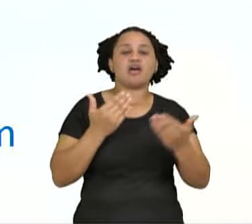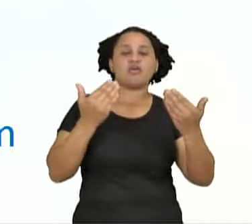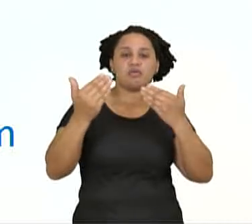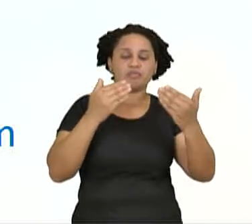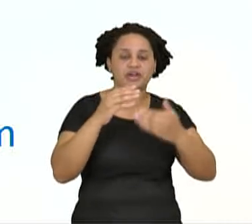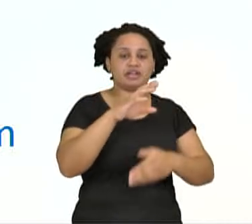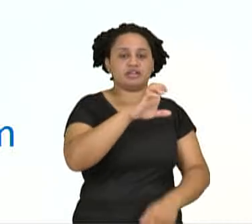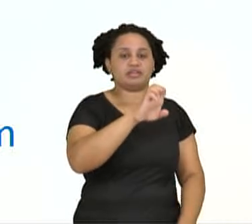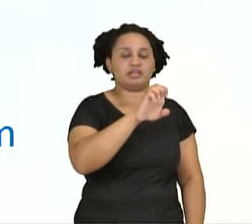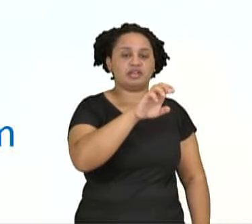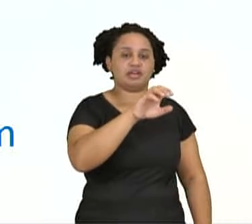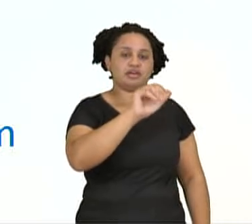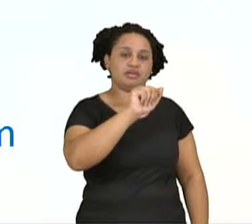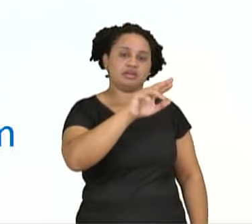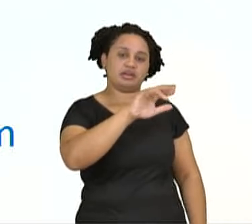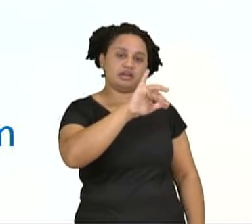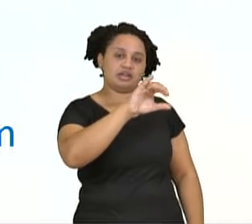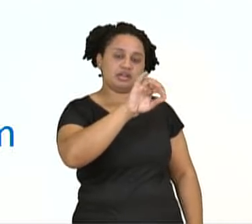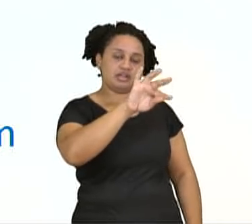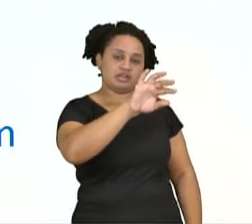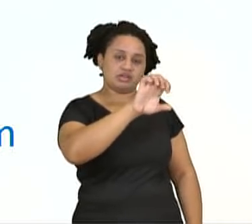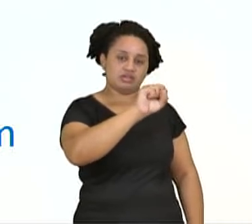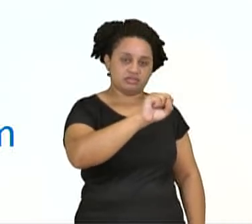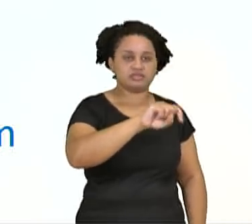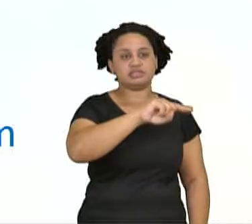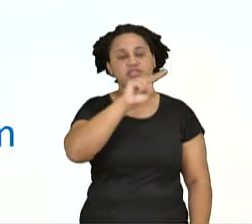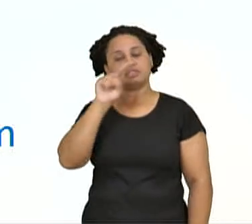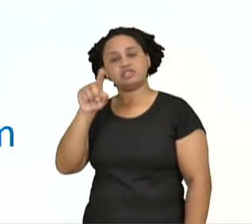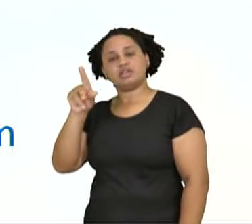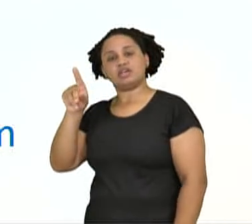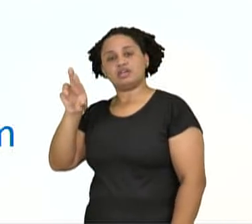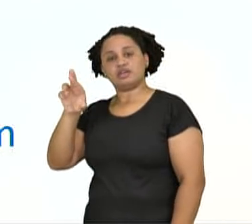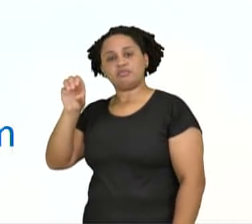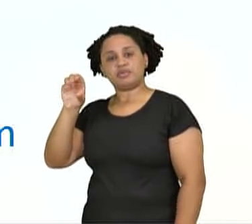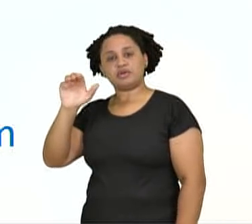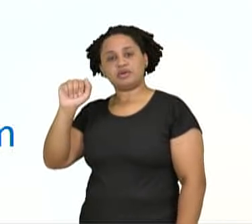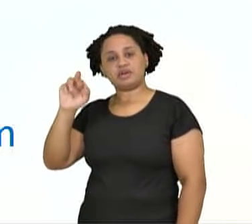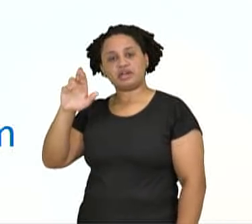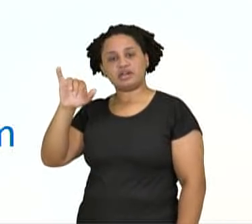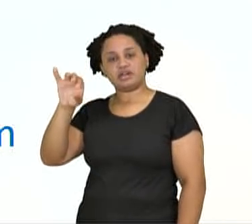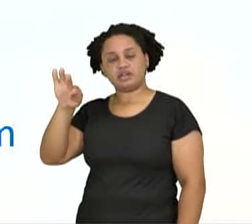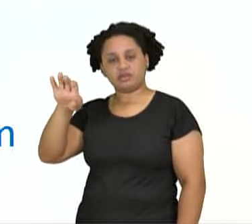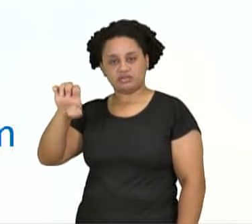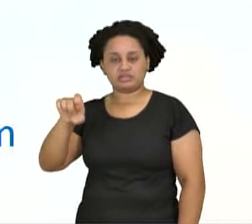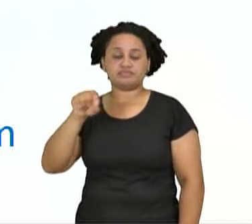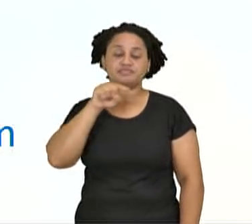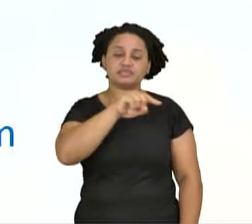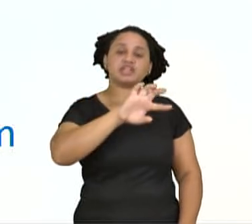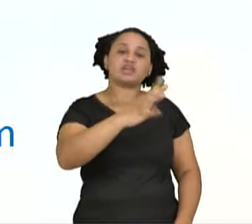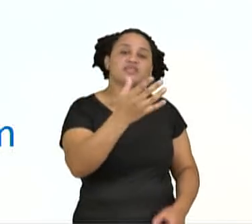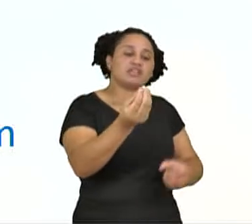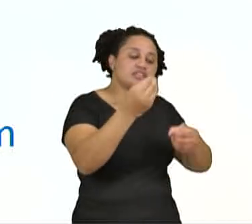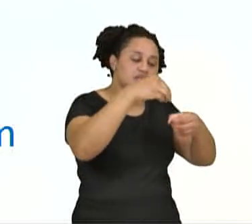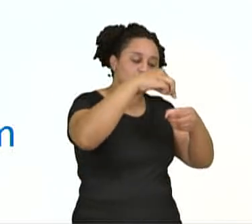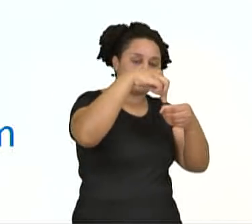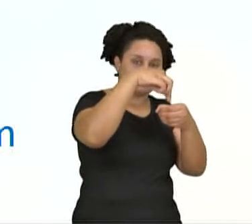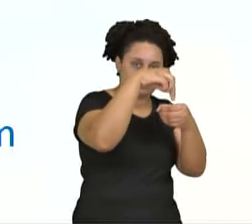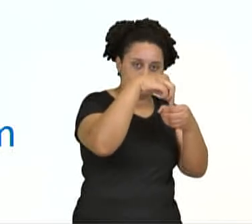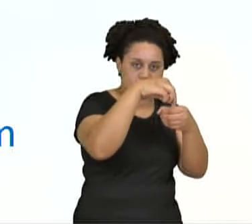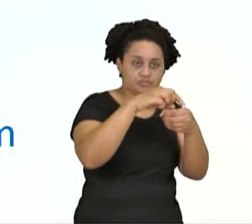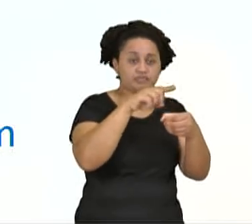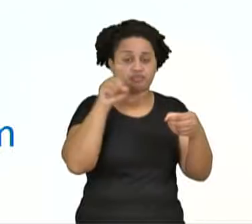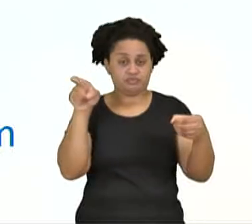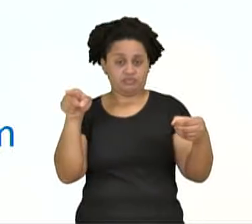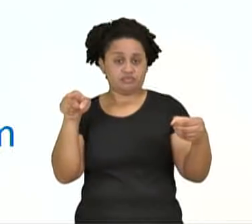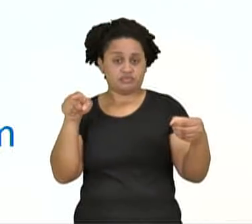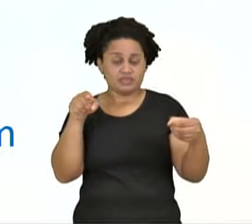entre eucariontes e procariontes. Então, aqui em eucariontes, o processo de transcrição está ocorrendo dentro do núcleo. E o processo